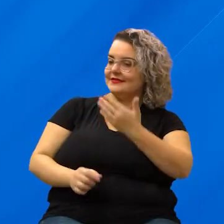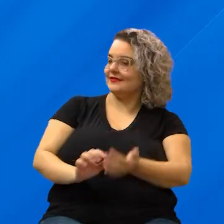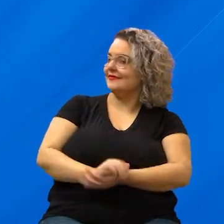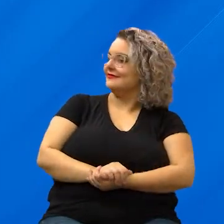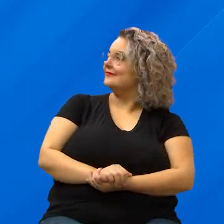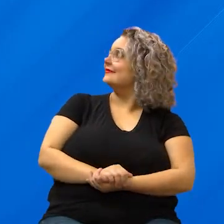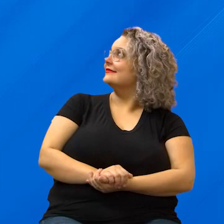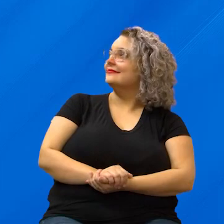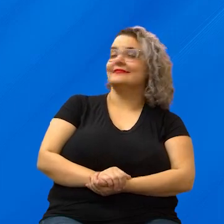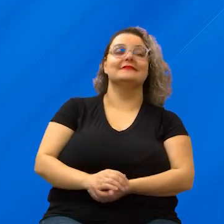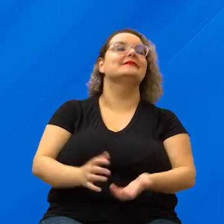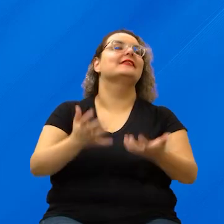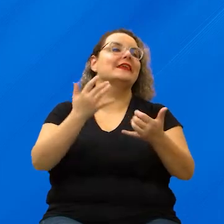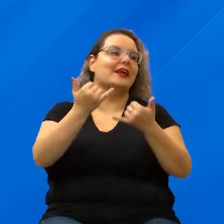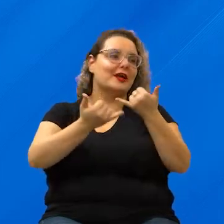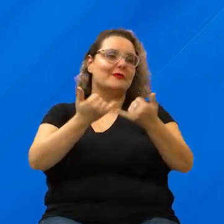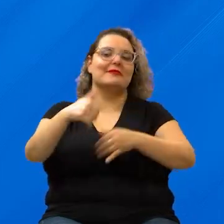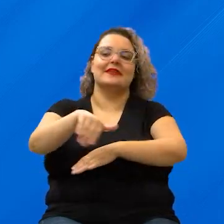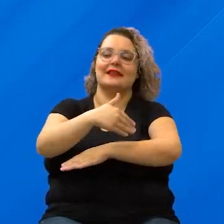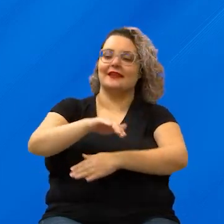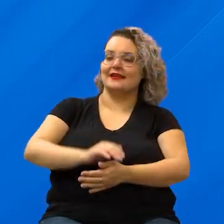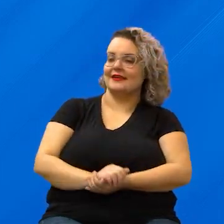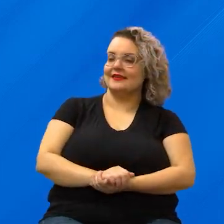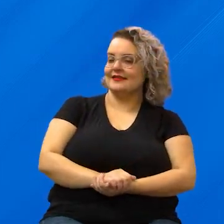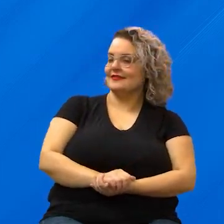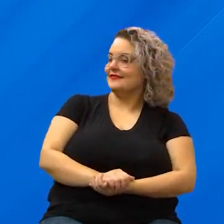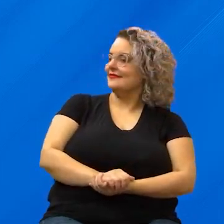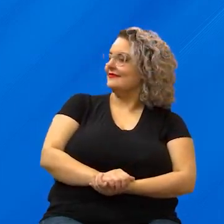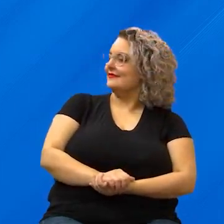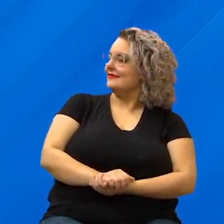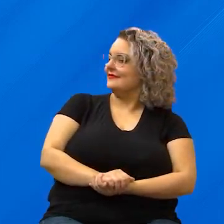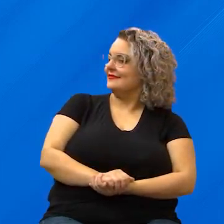Olha só. Eita, ainda quer brincar na rua, hein?